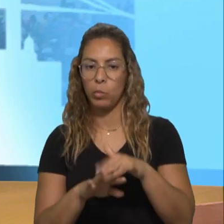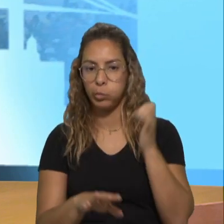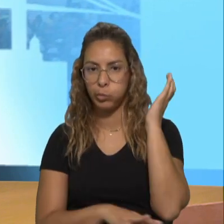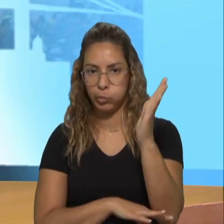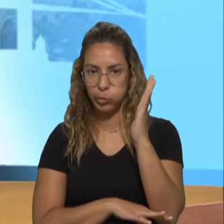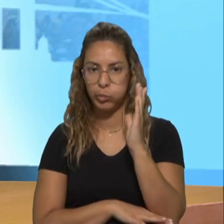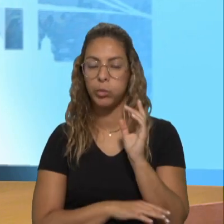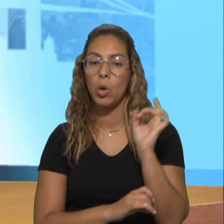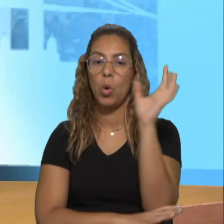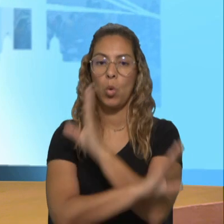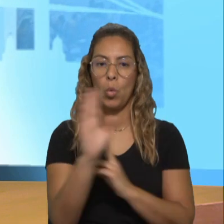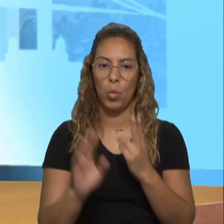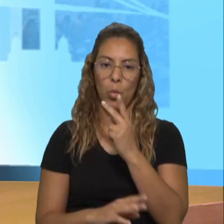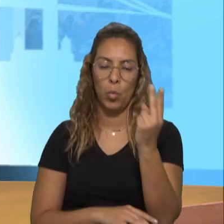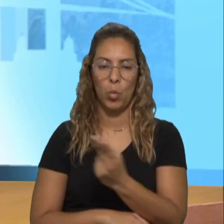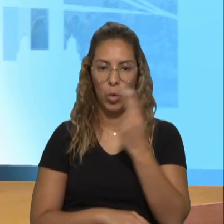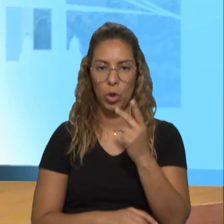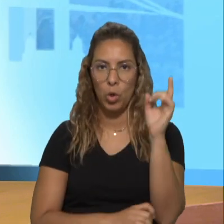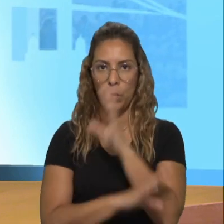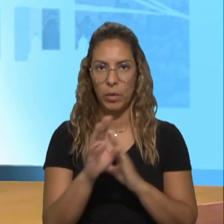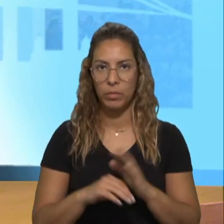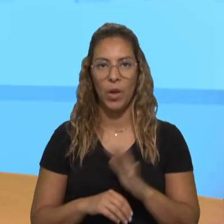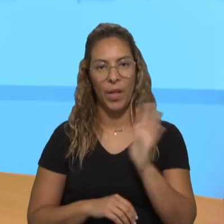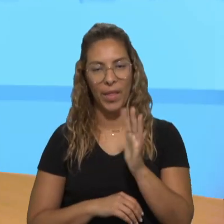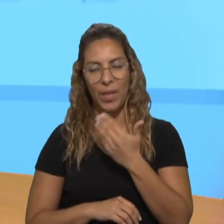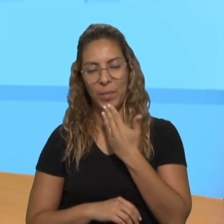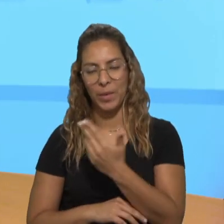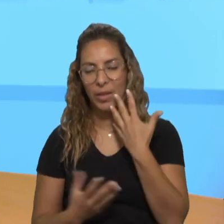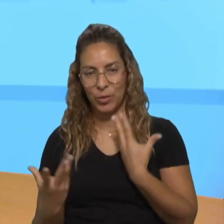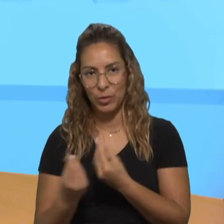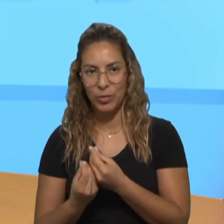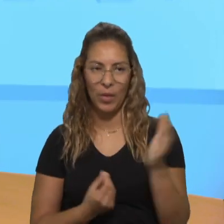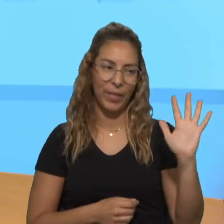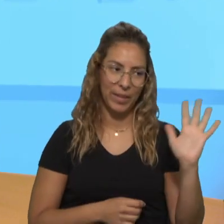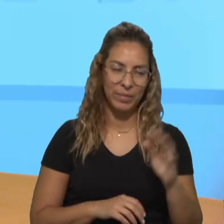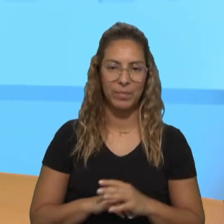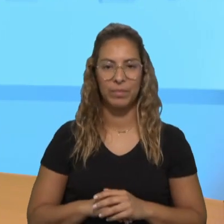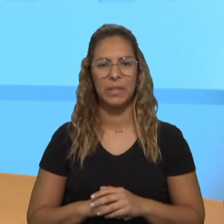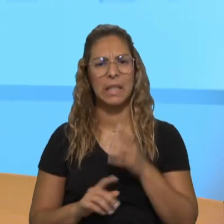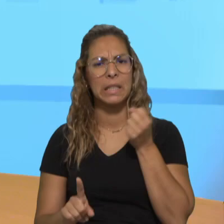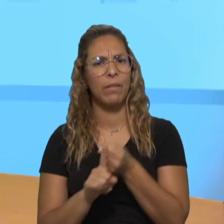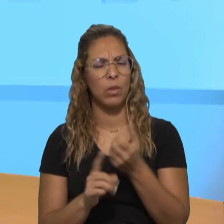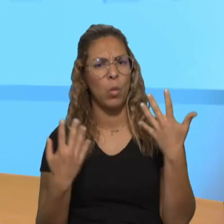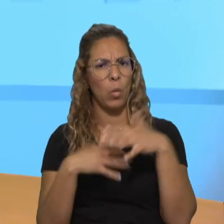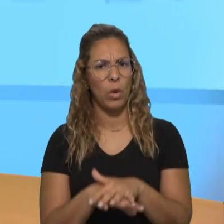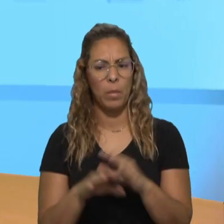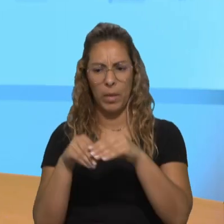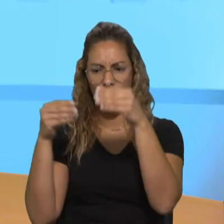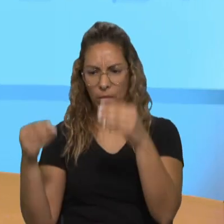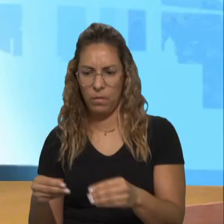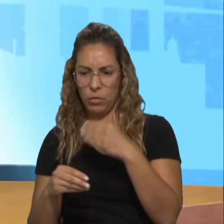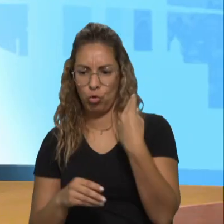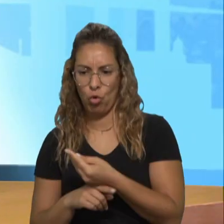da União Europeia. Boa tarde, Alice. Olá. Obrigada por estares connosco. Como é que é este desafio de integrar uma plataforma de